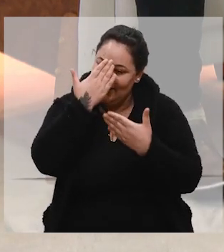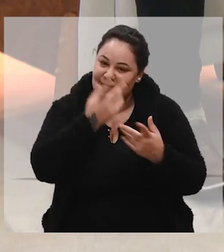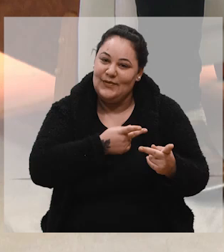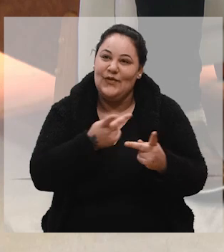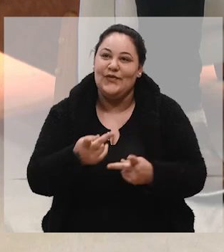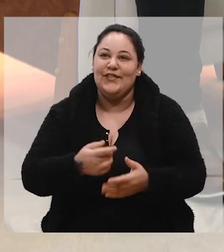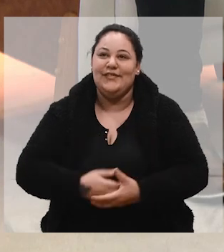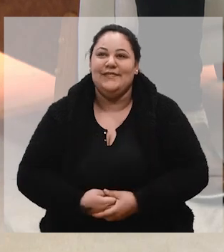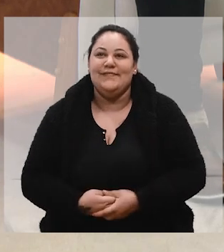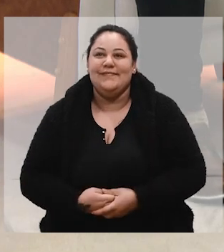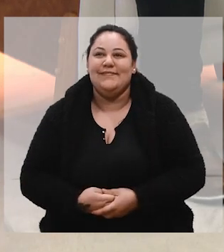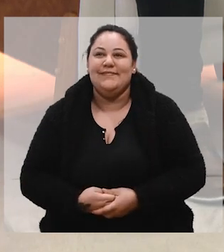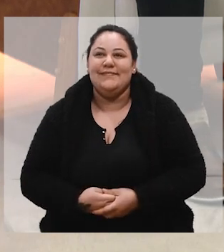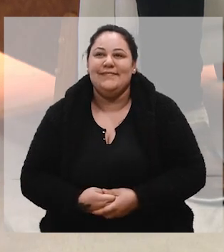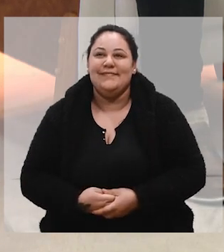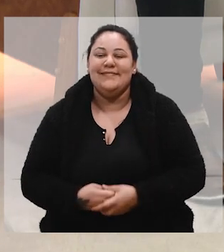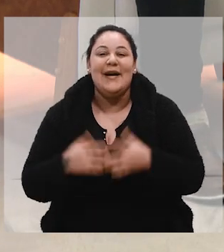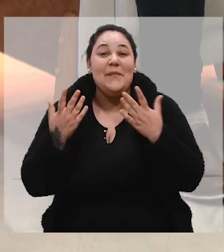pelo convite, né, filho?